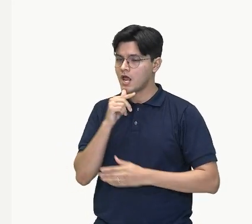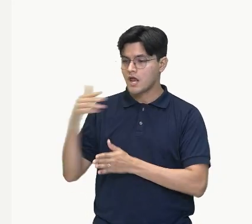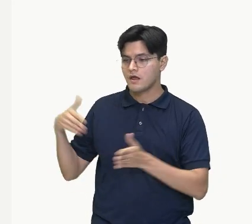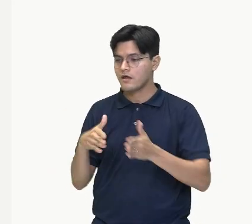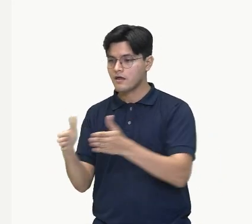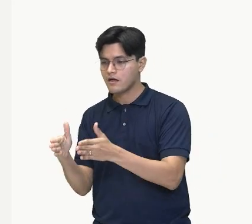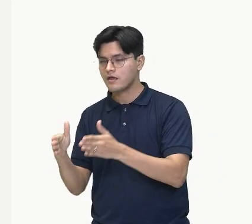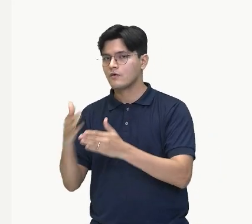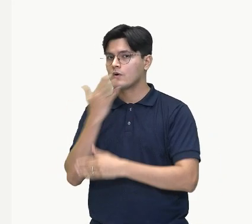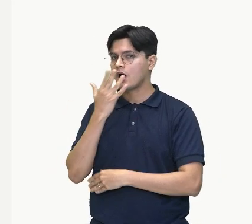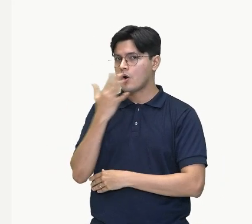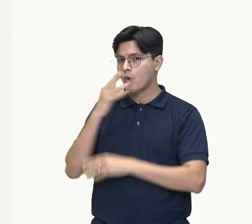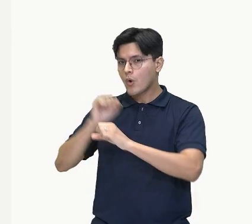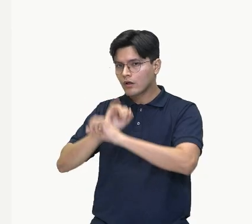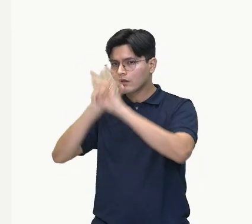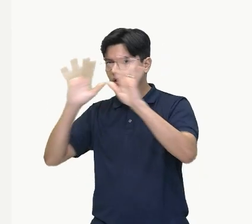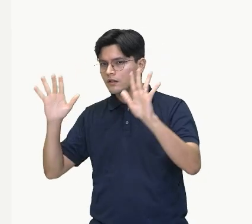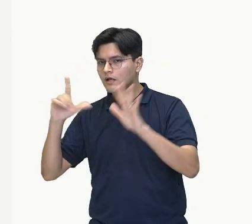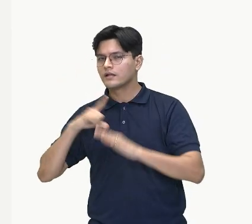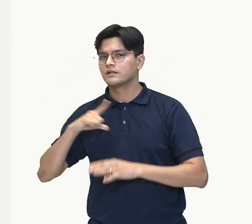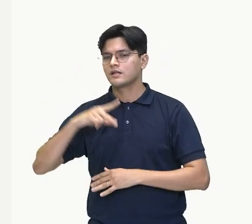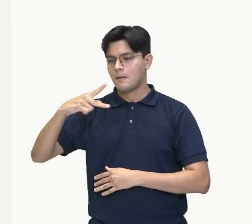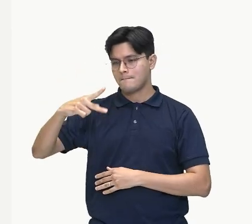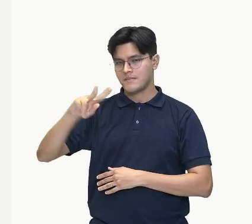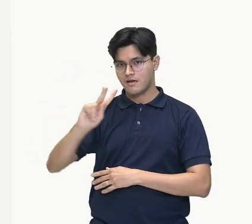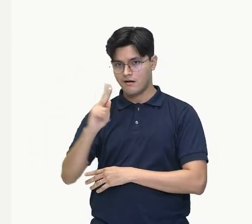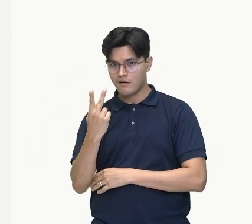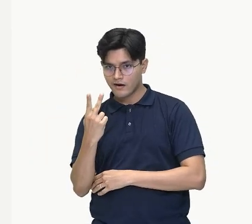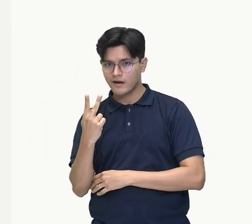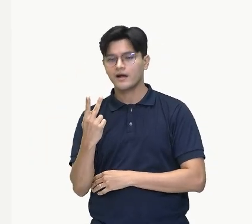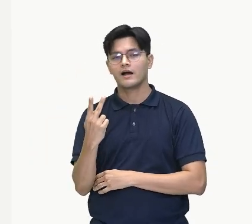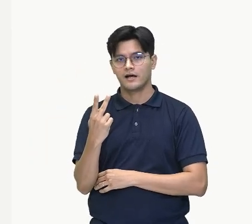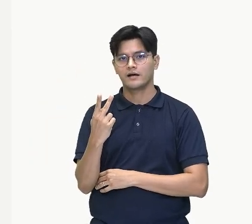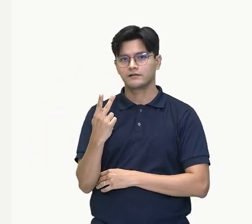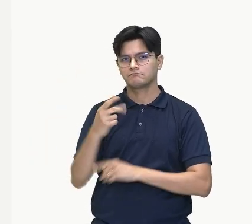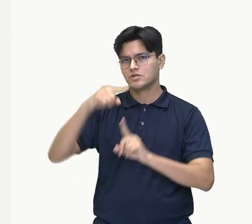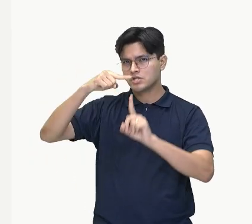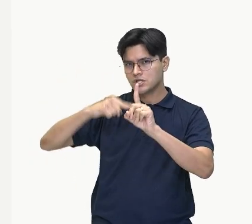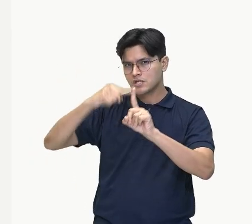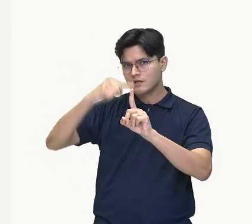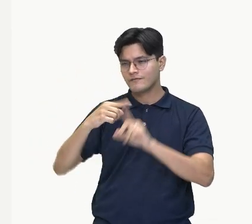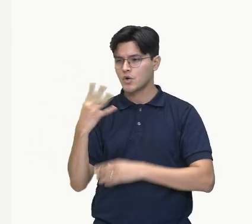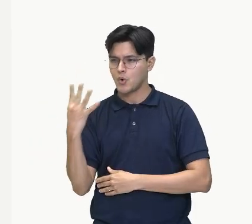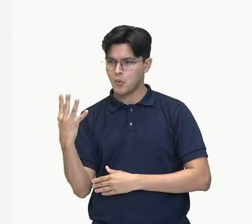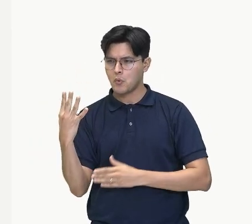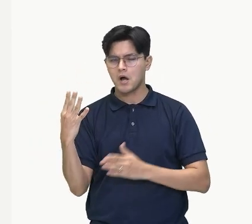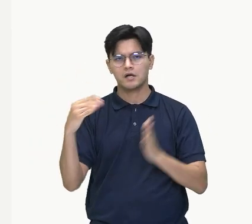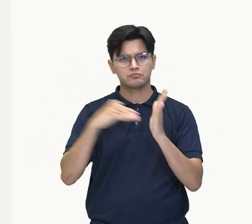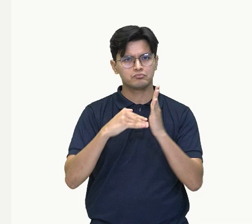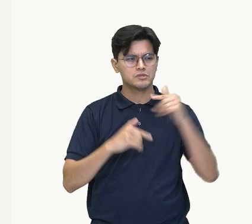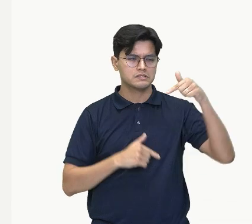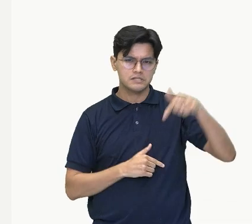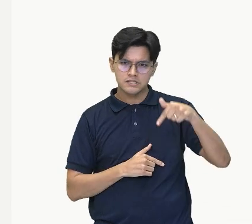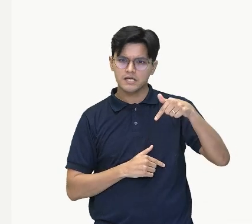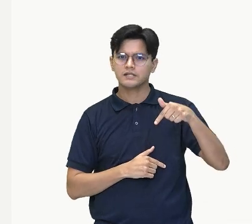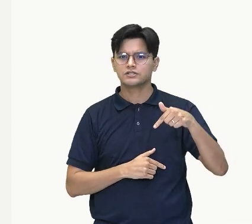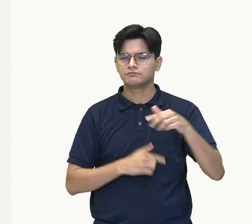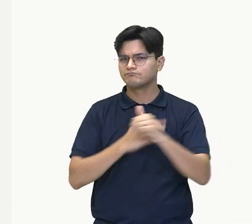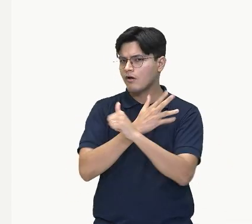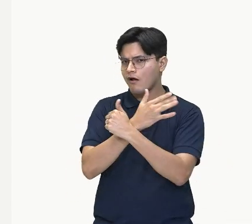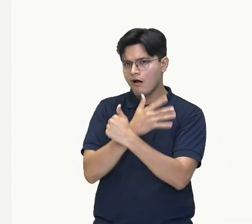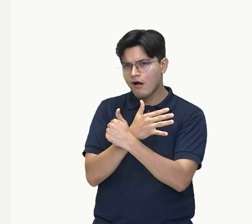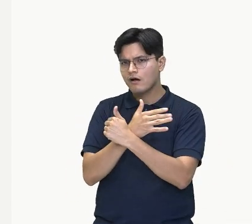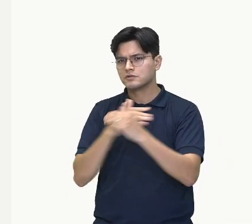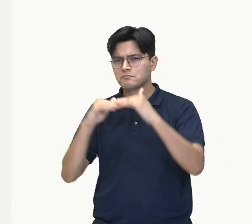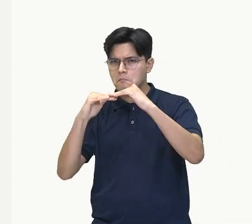claras, eles têm pH entre 4 e 7, são um pouco menos ácidos que os rios de águas escuras.